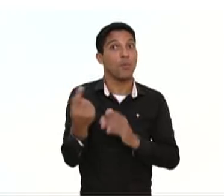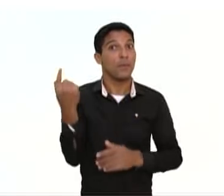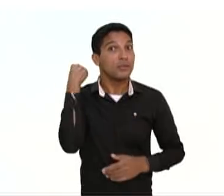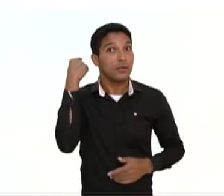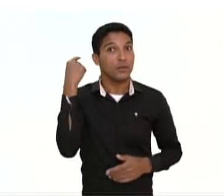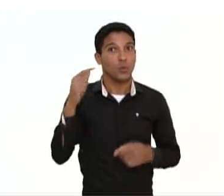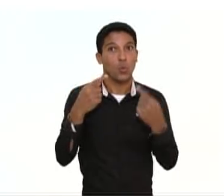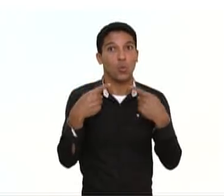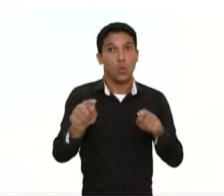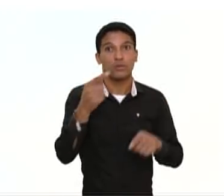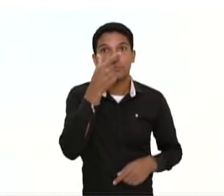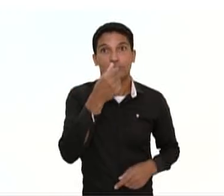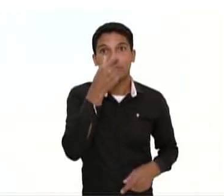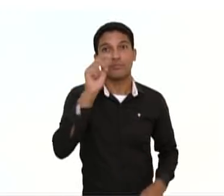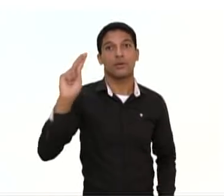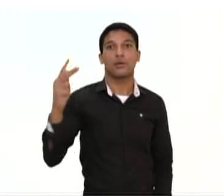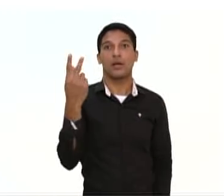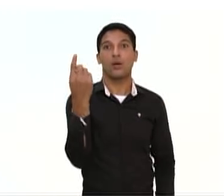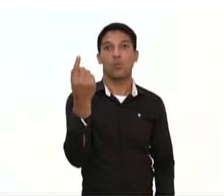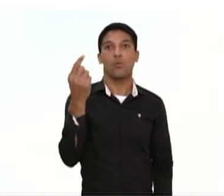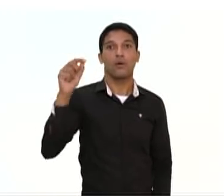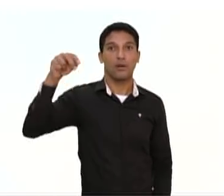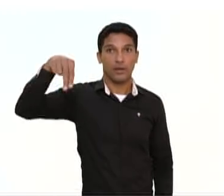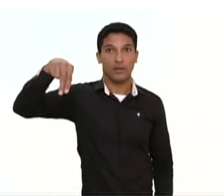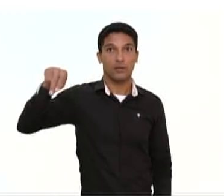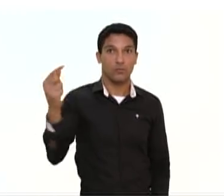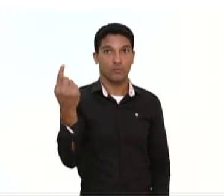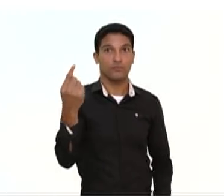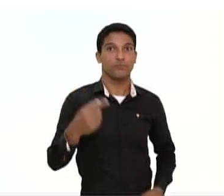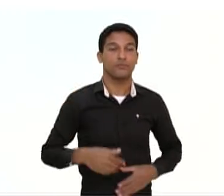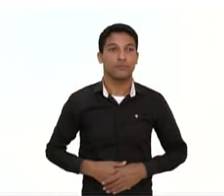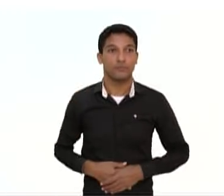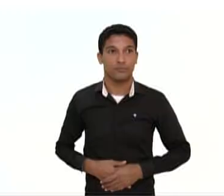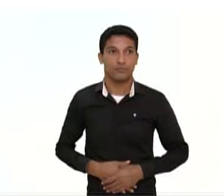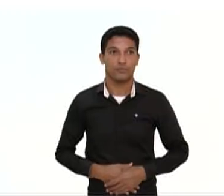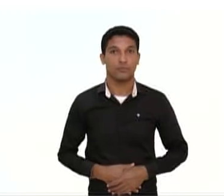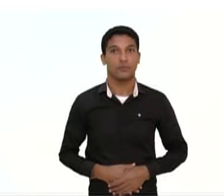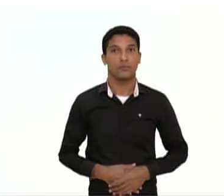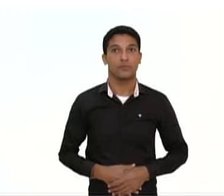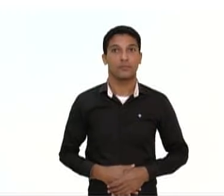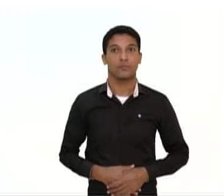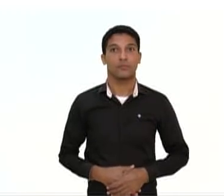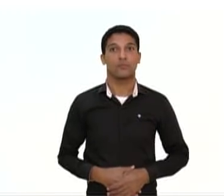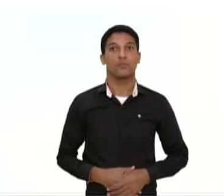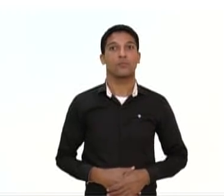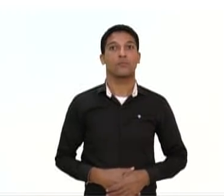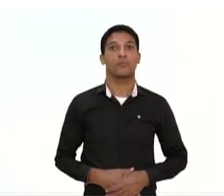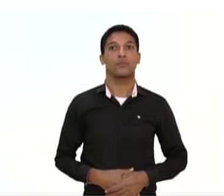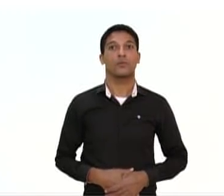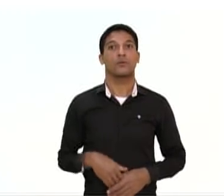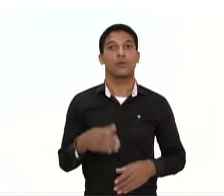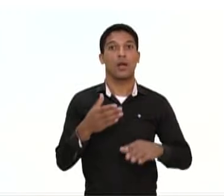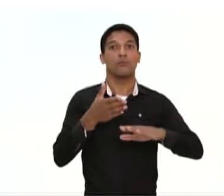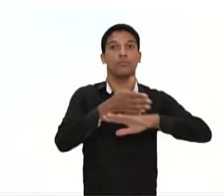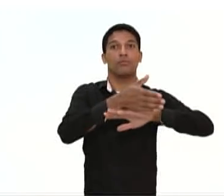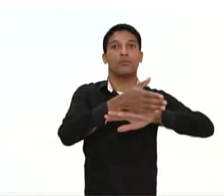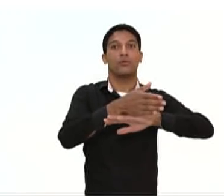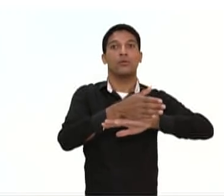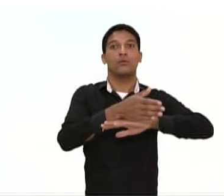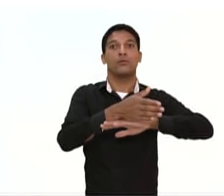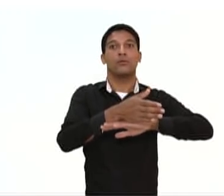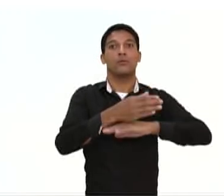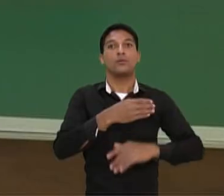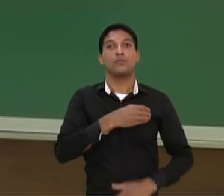tá? Onde fala da quantidade de pessoas que foram vacinadas em um determinado posto de saúde, tá? E aqui tem